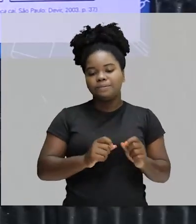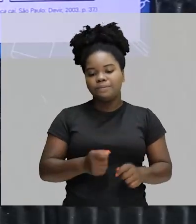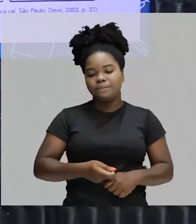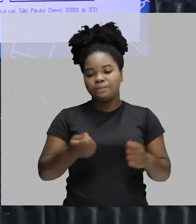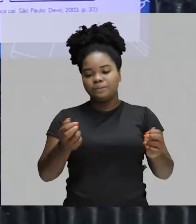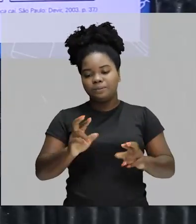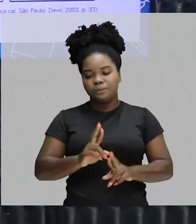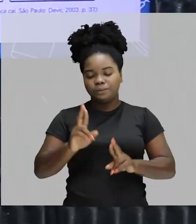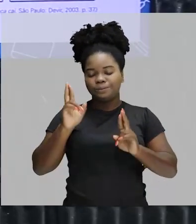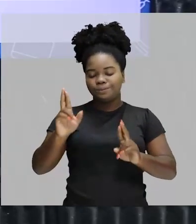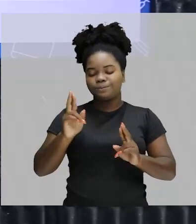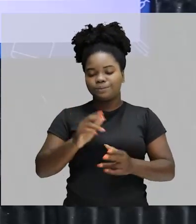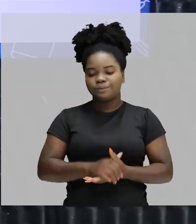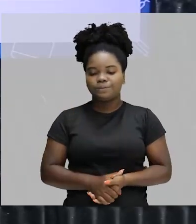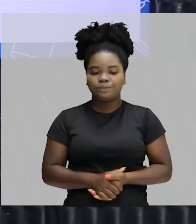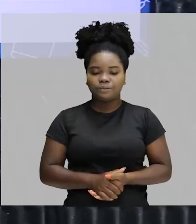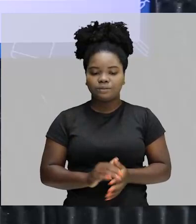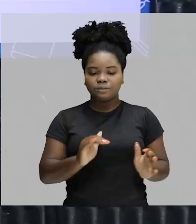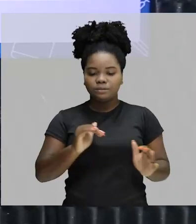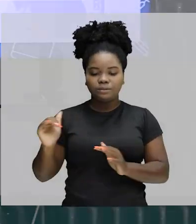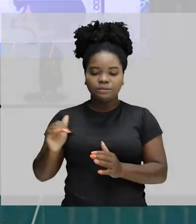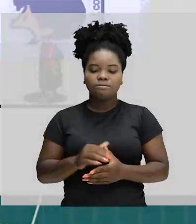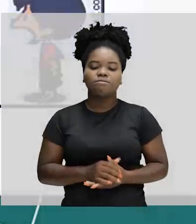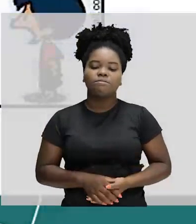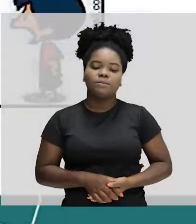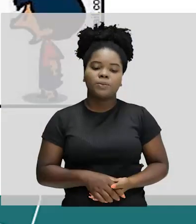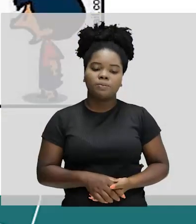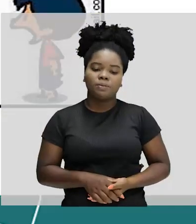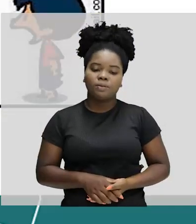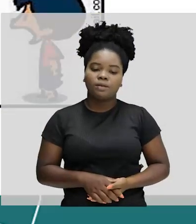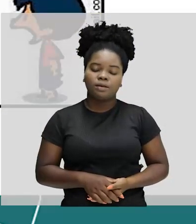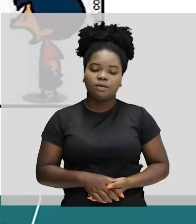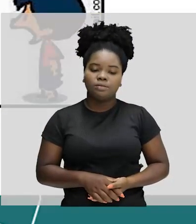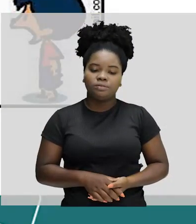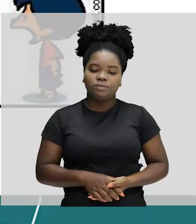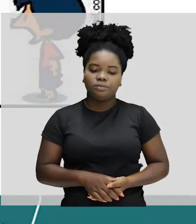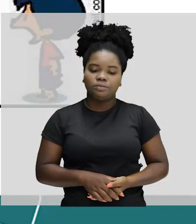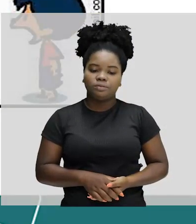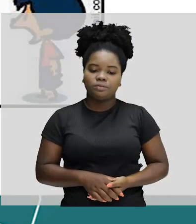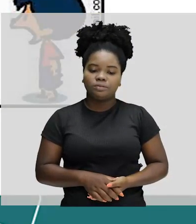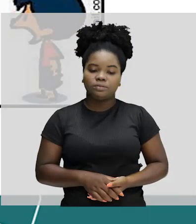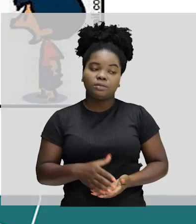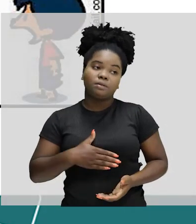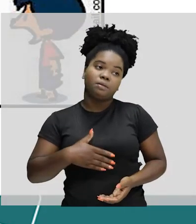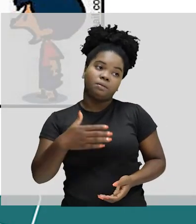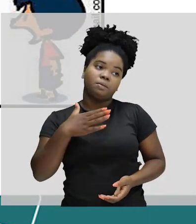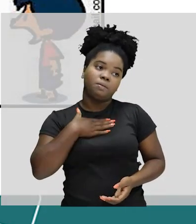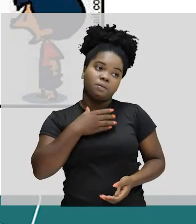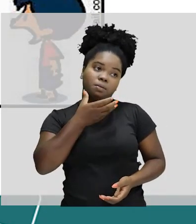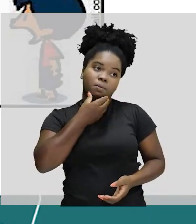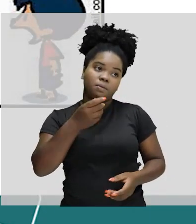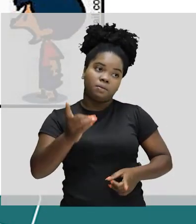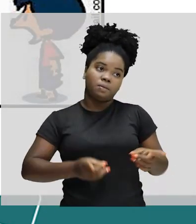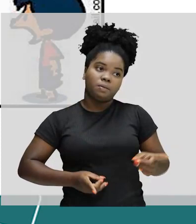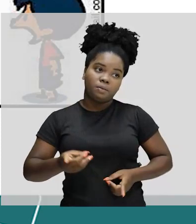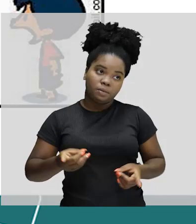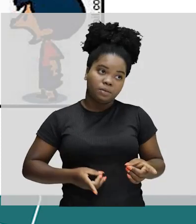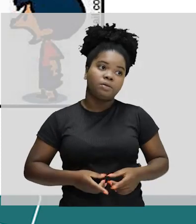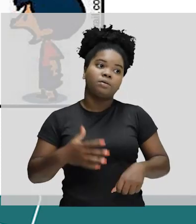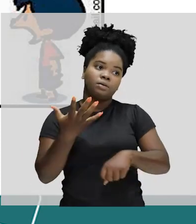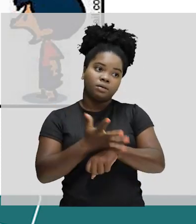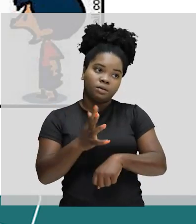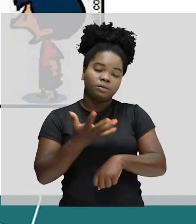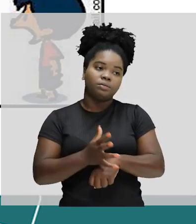de expectativa, né? Mais um, português nas redes, que diz, meu primo resolveu treinar